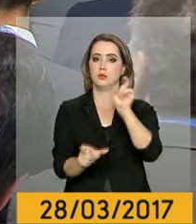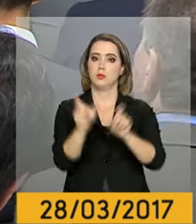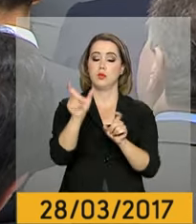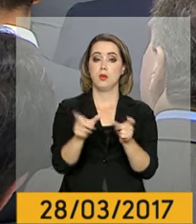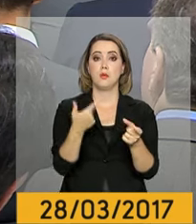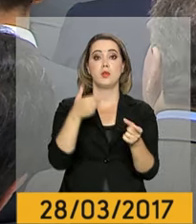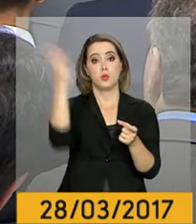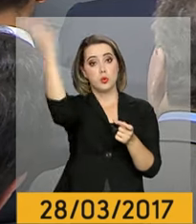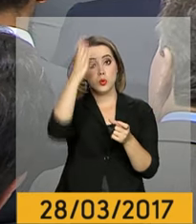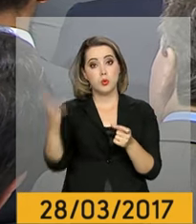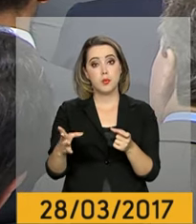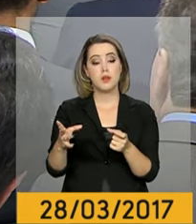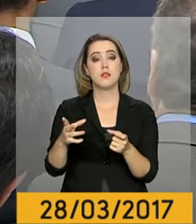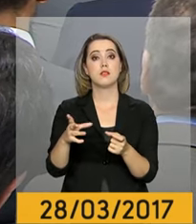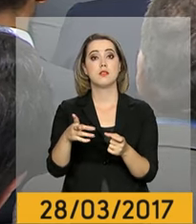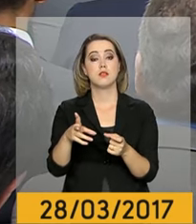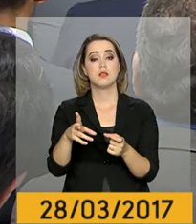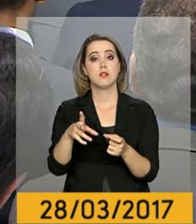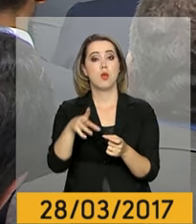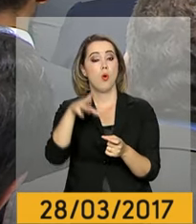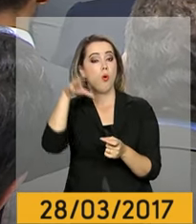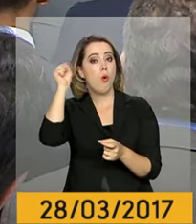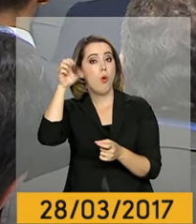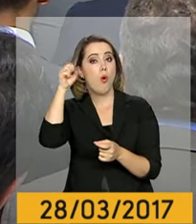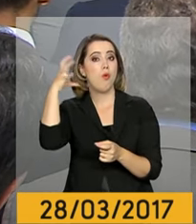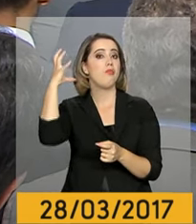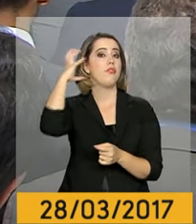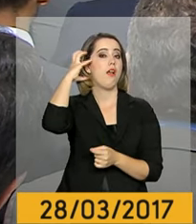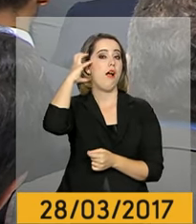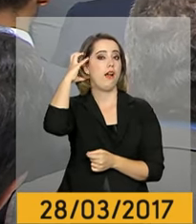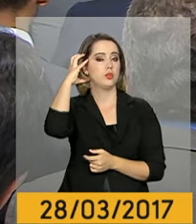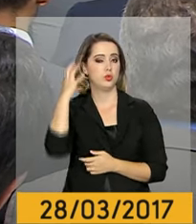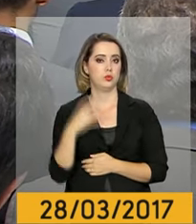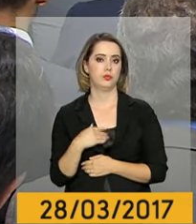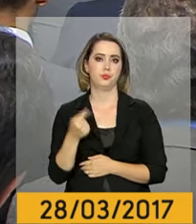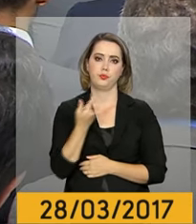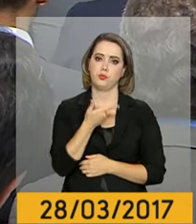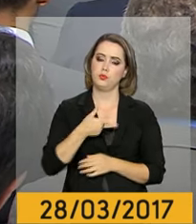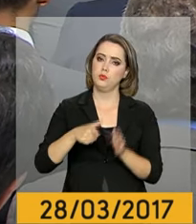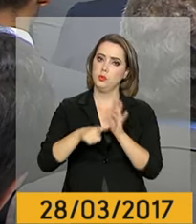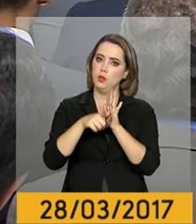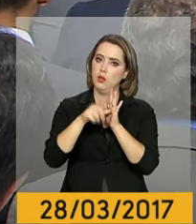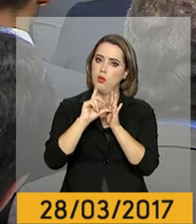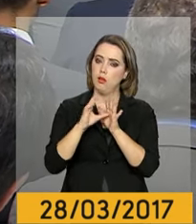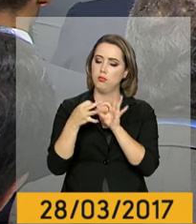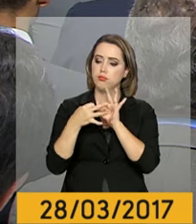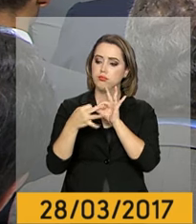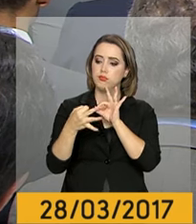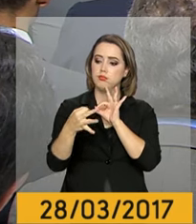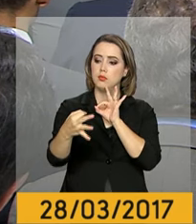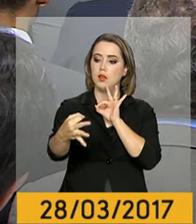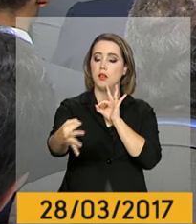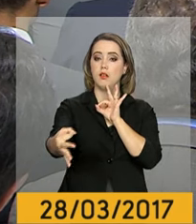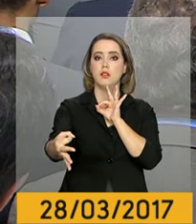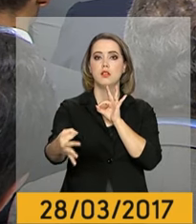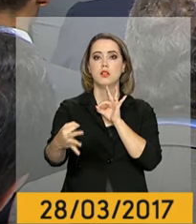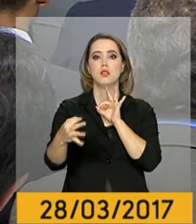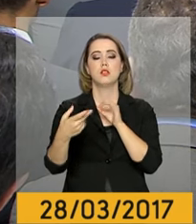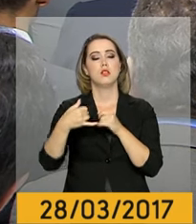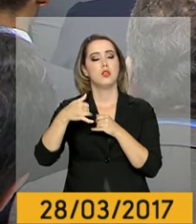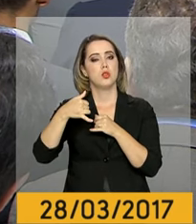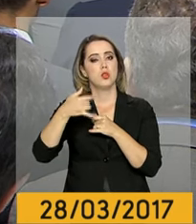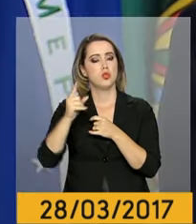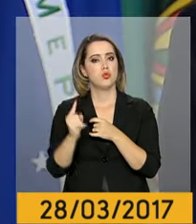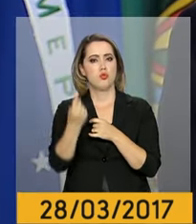tempo atrás eu fui a uma região muito distante aqui do Estado de Tocantins numa fazenda e lá